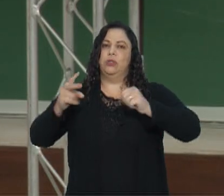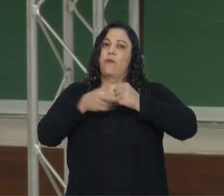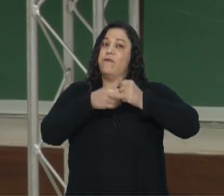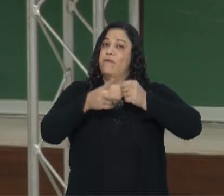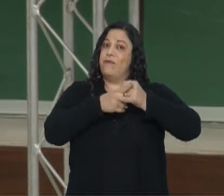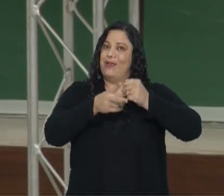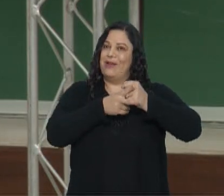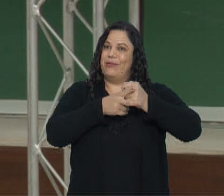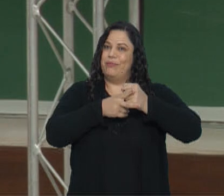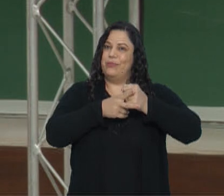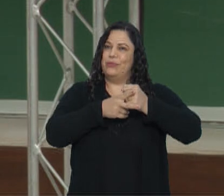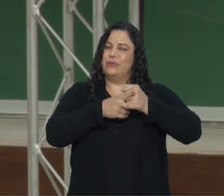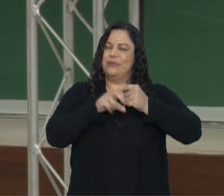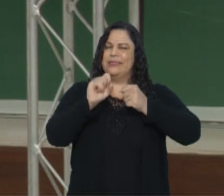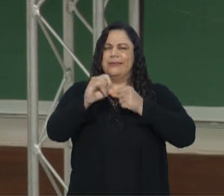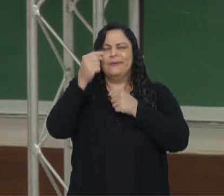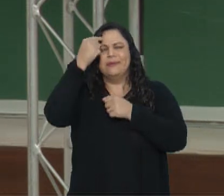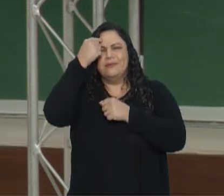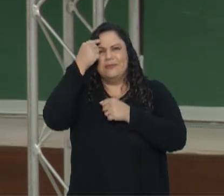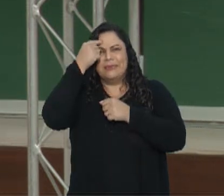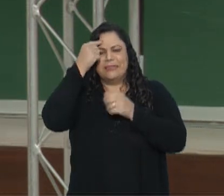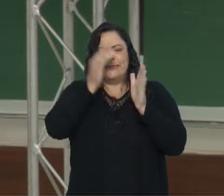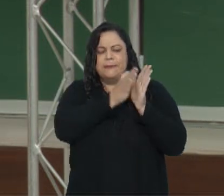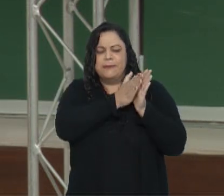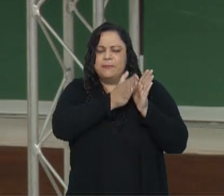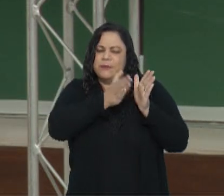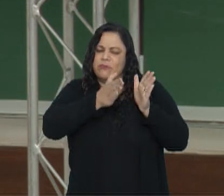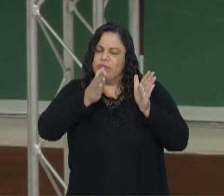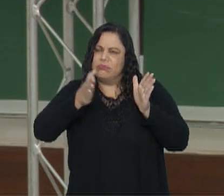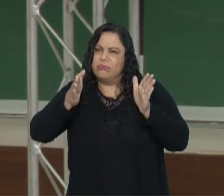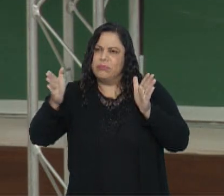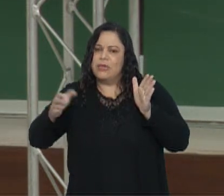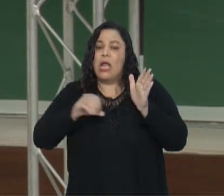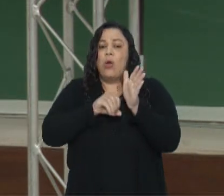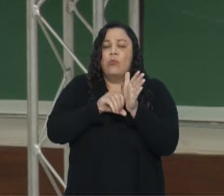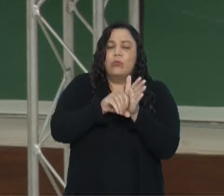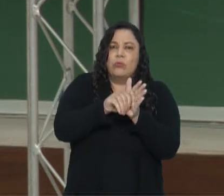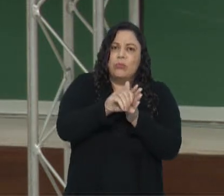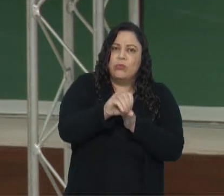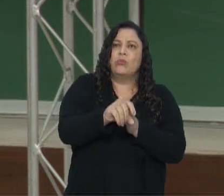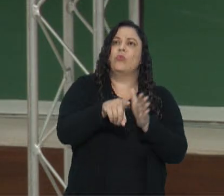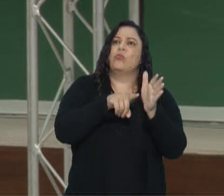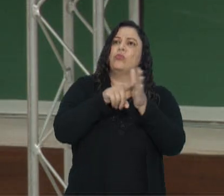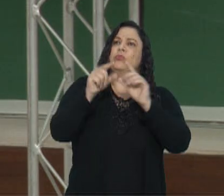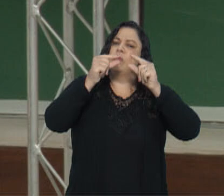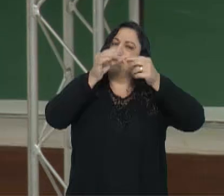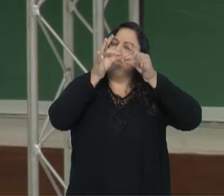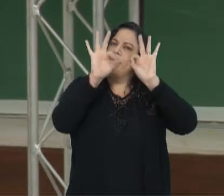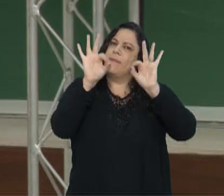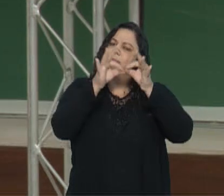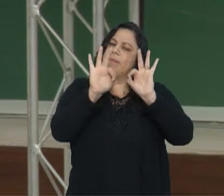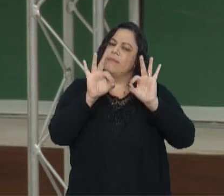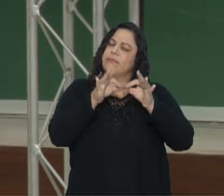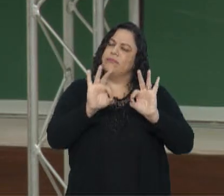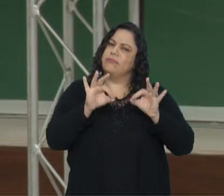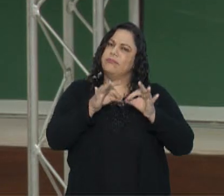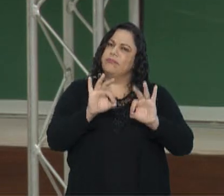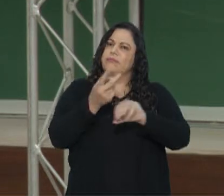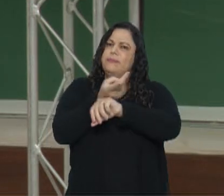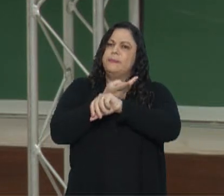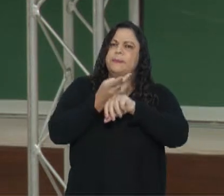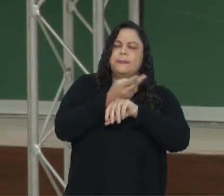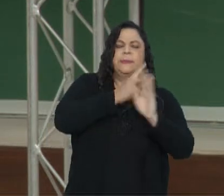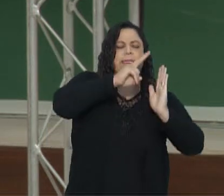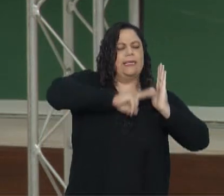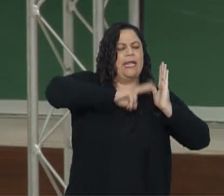essa interpretação, esse processo, pega lá no Google, pega várias frasezinhas lá, vão buscando, interpretando. Não é